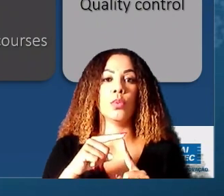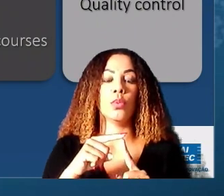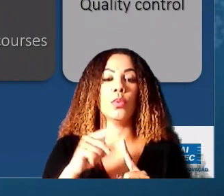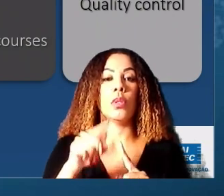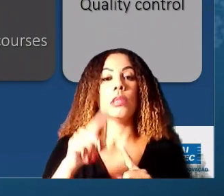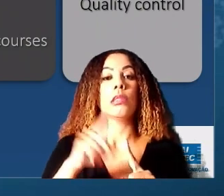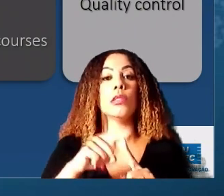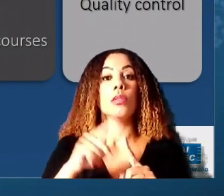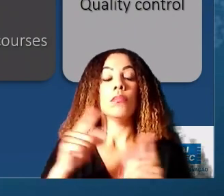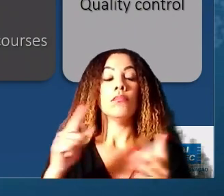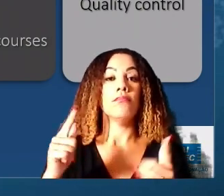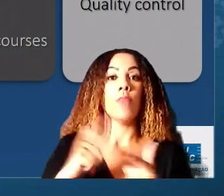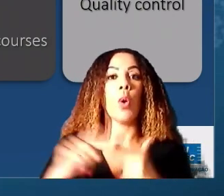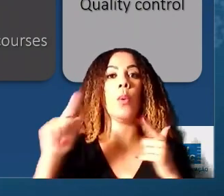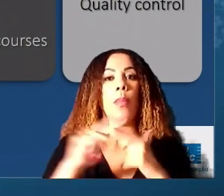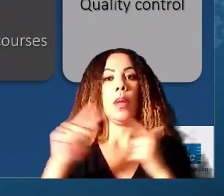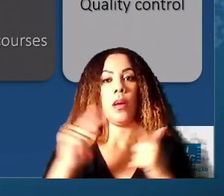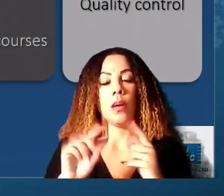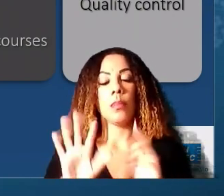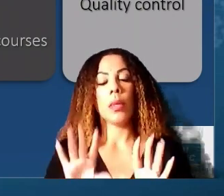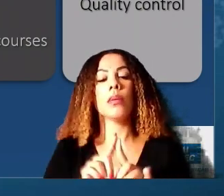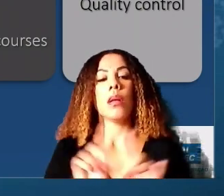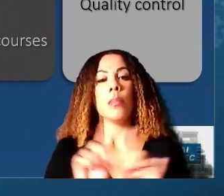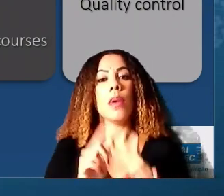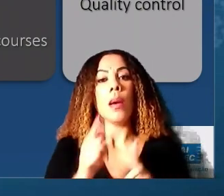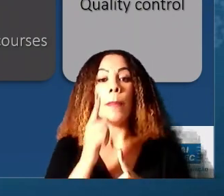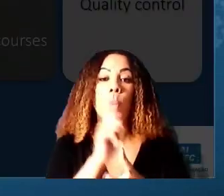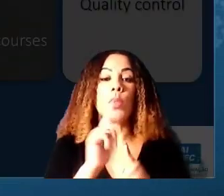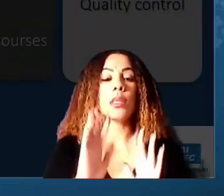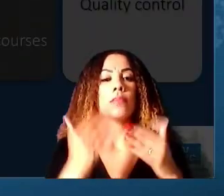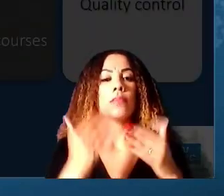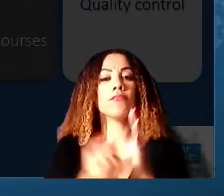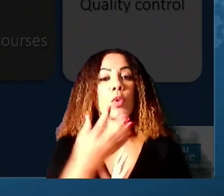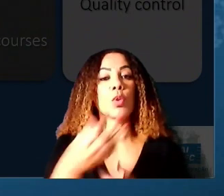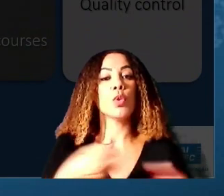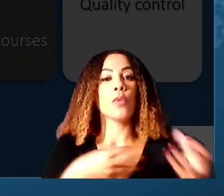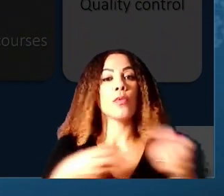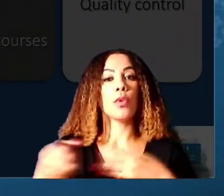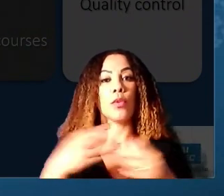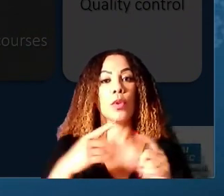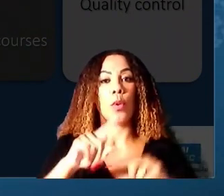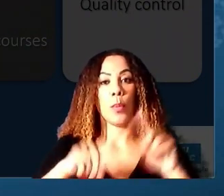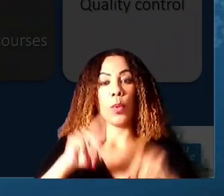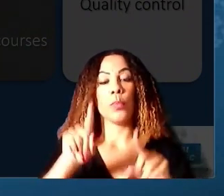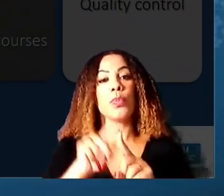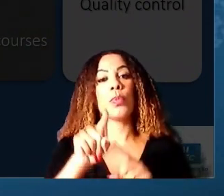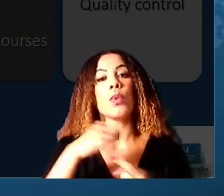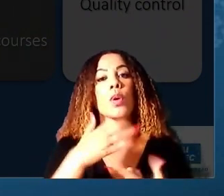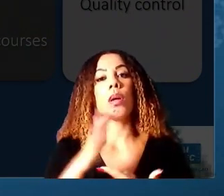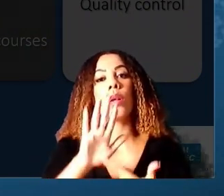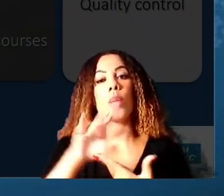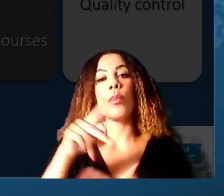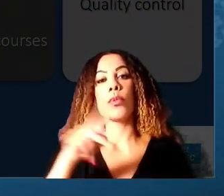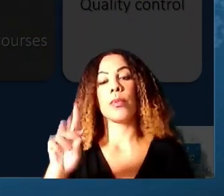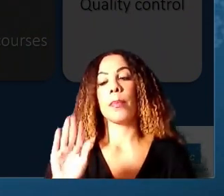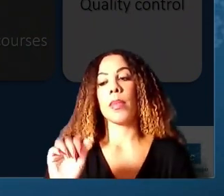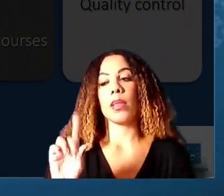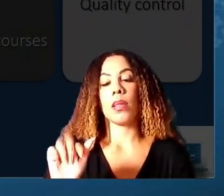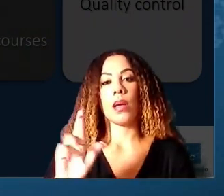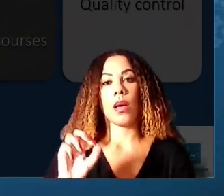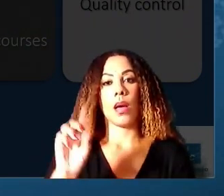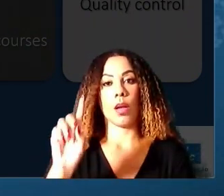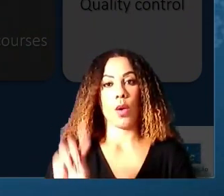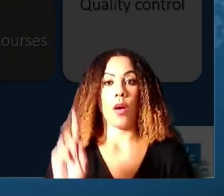desastre, mas também para desenvolver novos produtos. Aqui eu queria destacar, obviamente, o professor Badaró, que era o